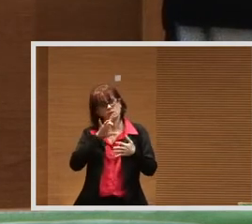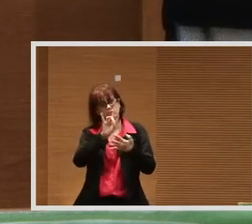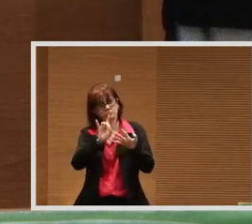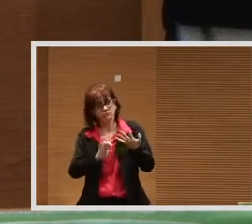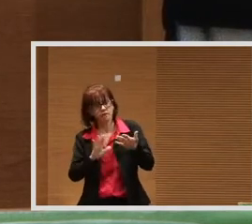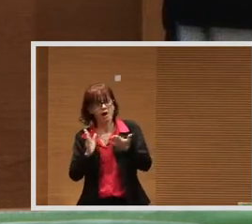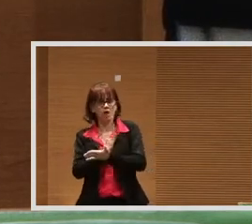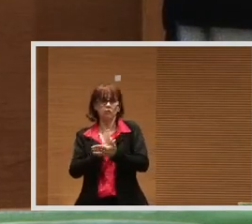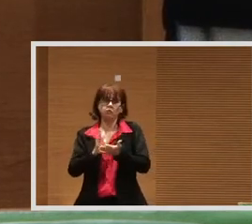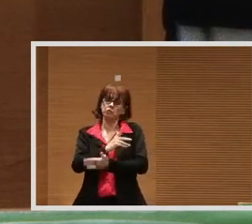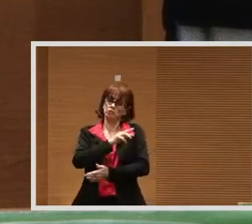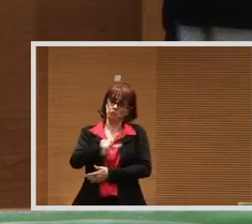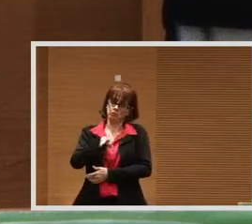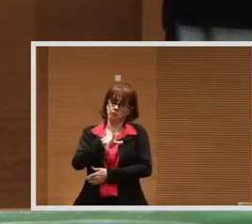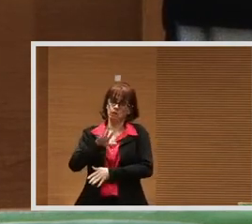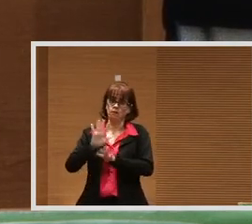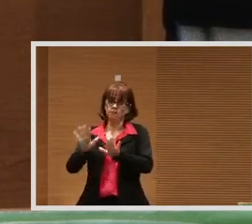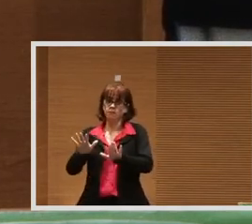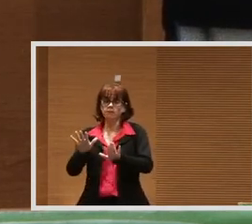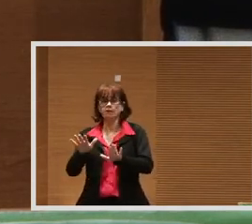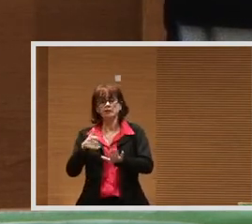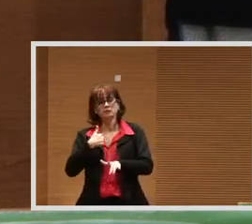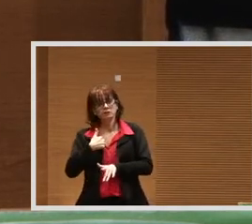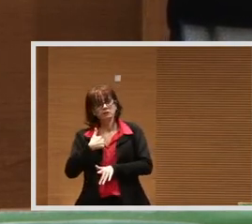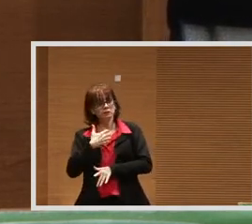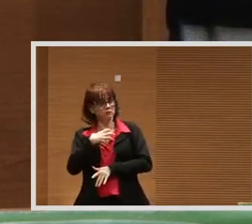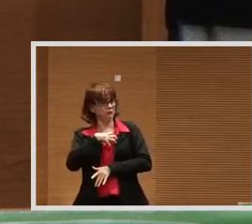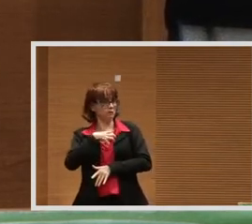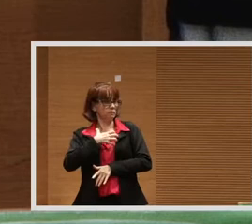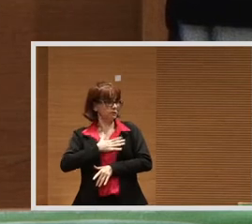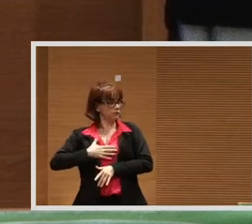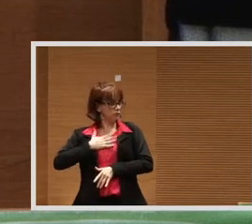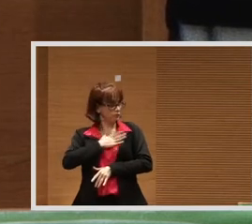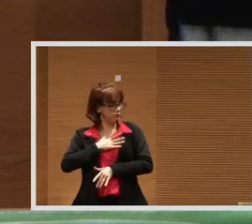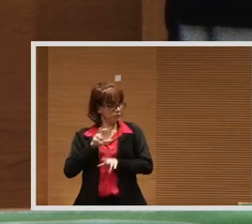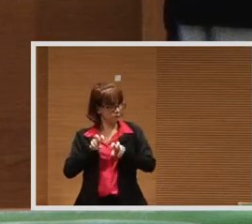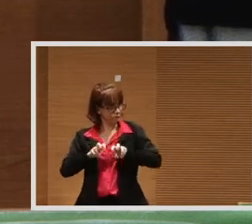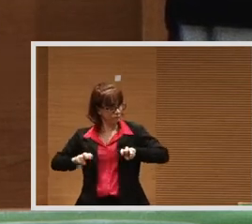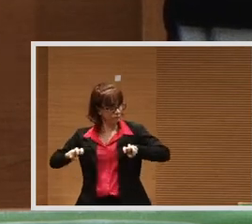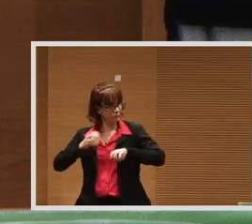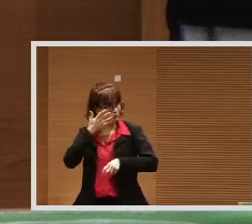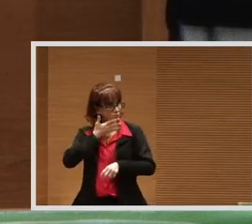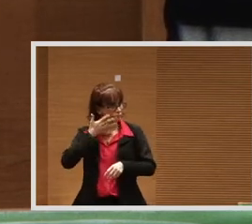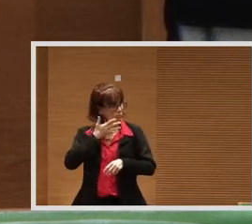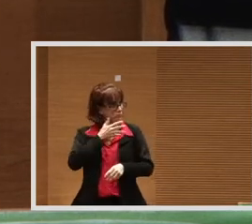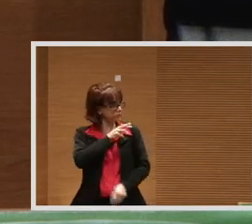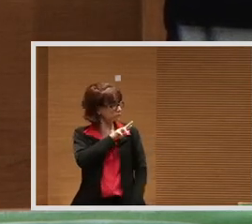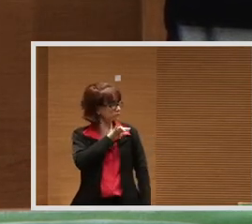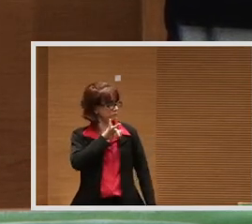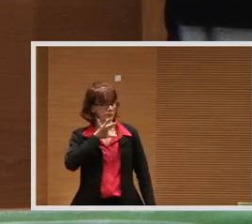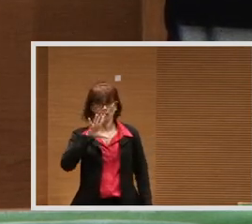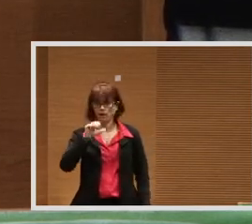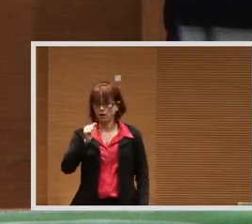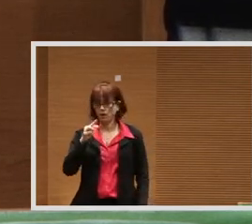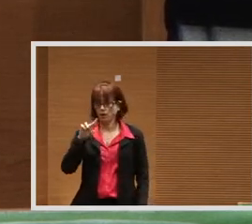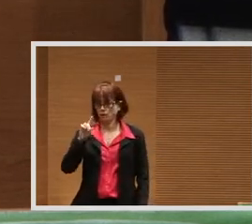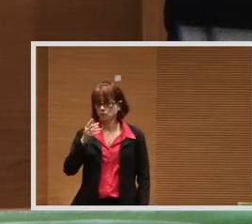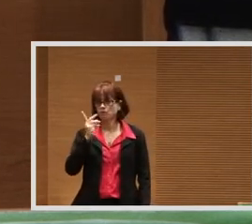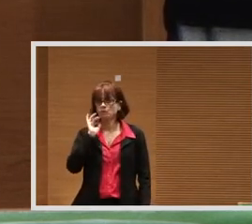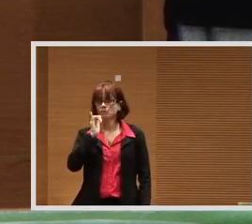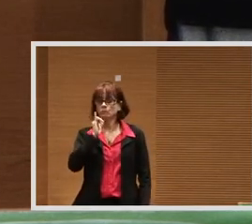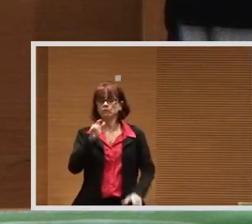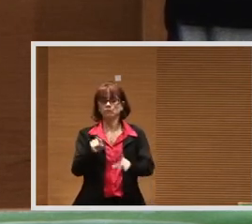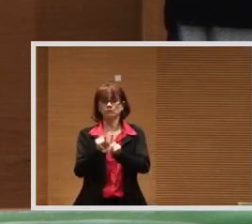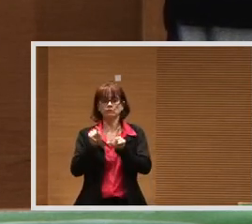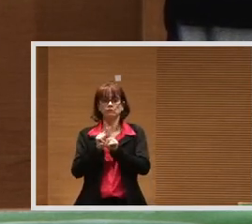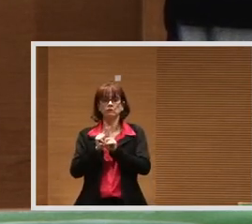tão pontuais assim. Mas eu fiquei muito satisfeita com a mesa. O Ricardo contando também de